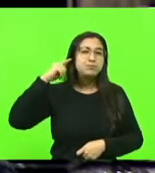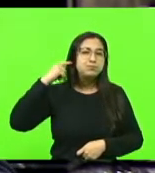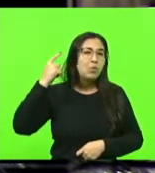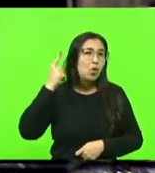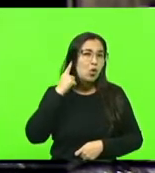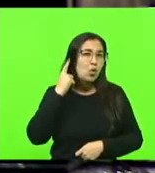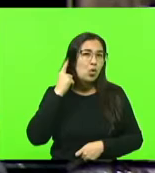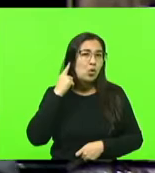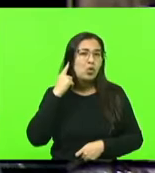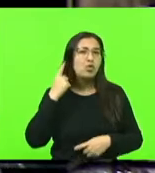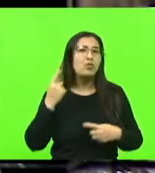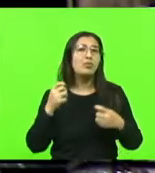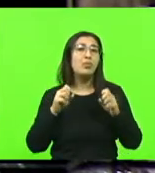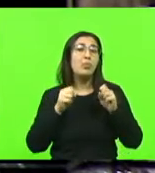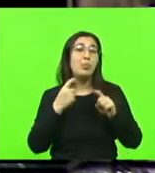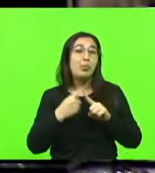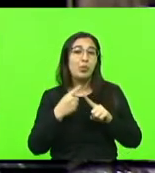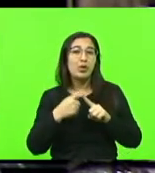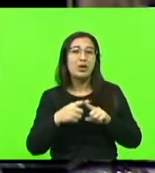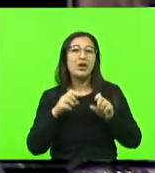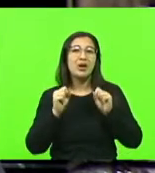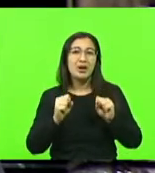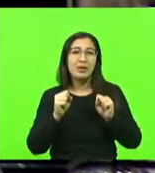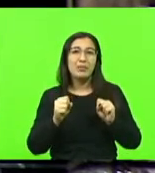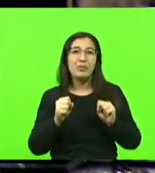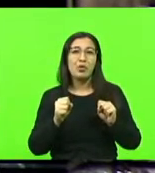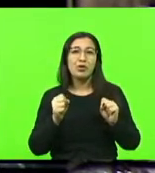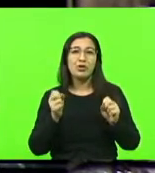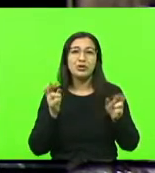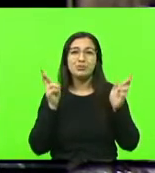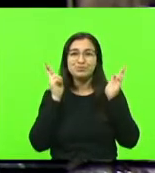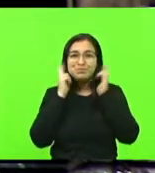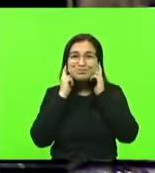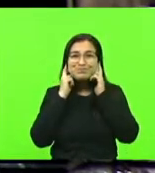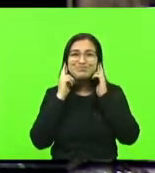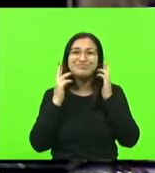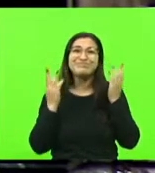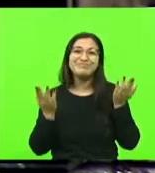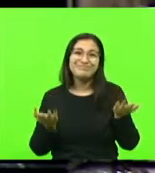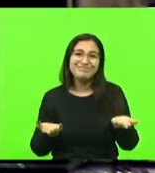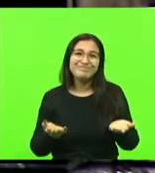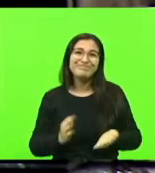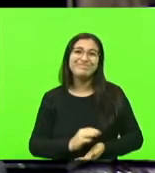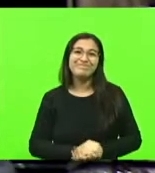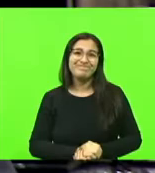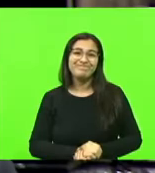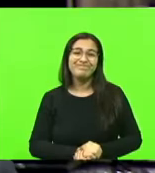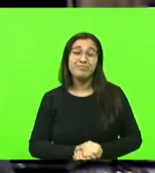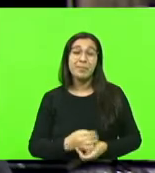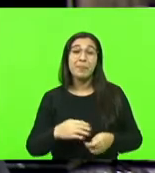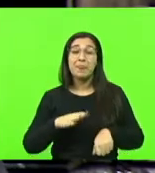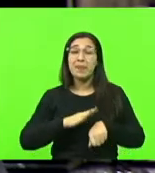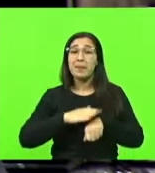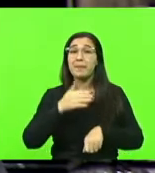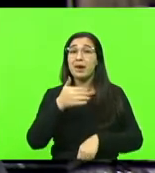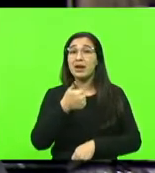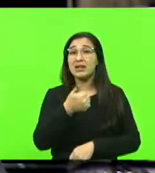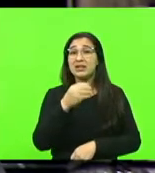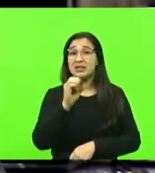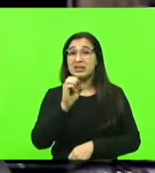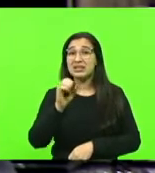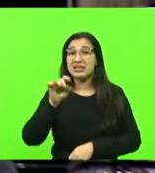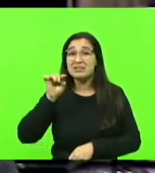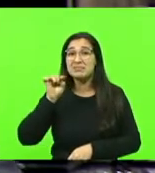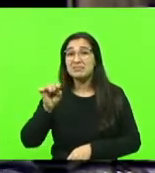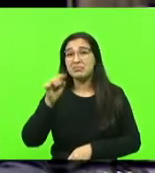a sua audição, quem sabe mais tarde. São 100 mil pessoas